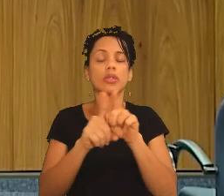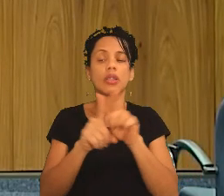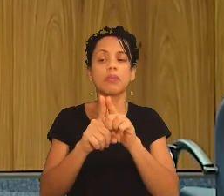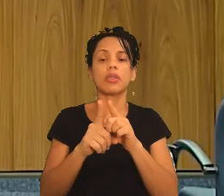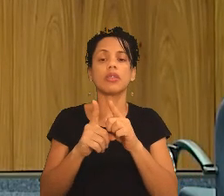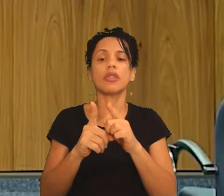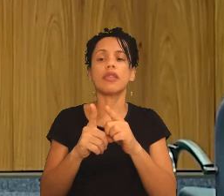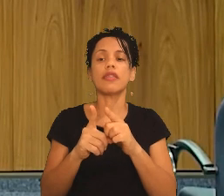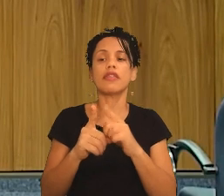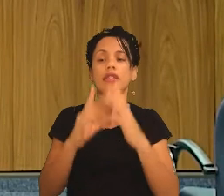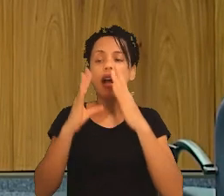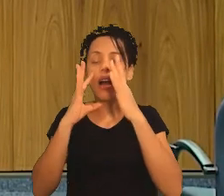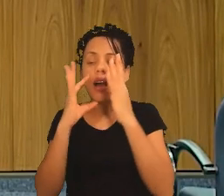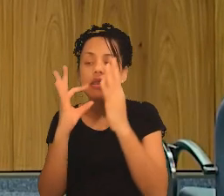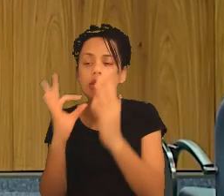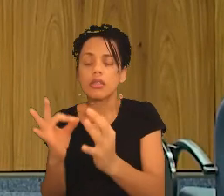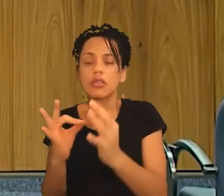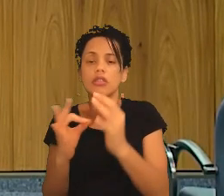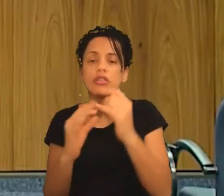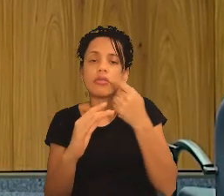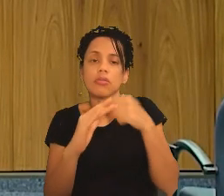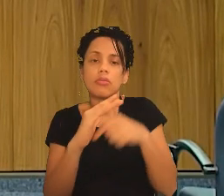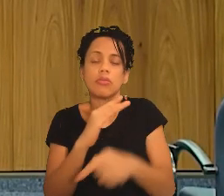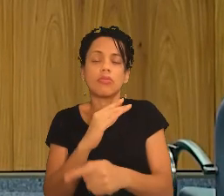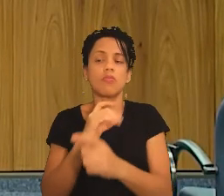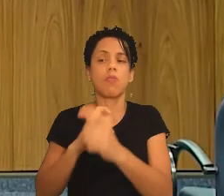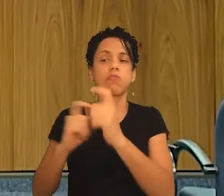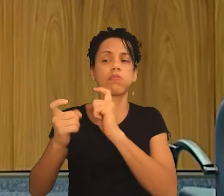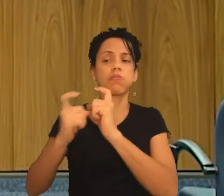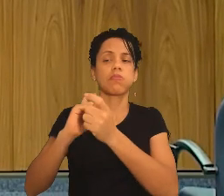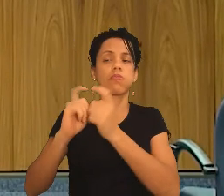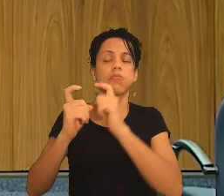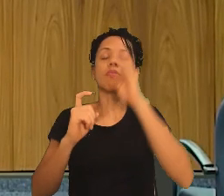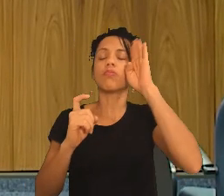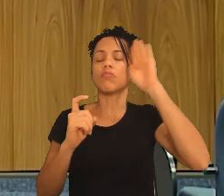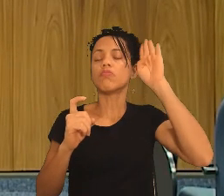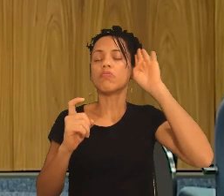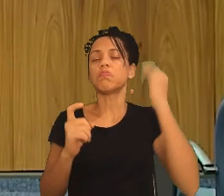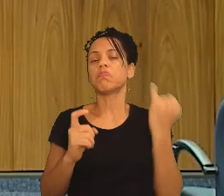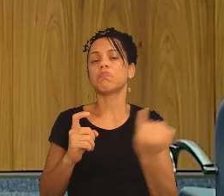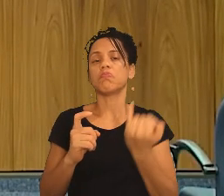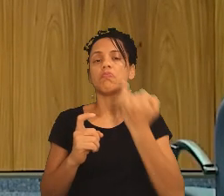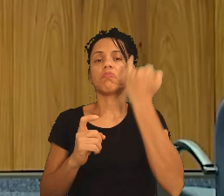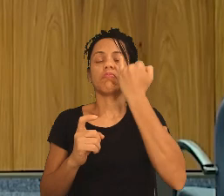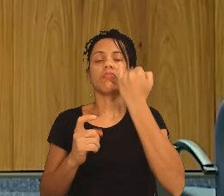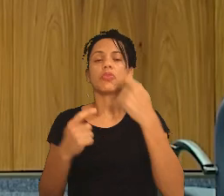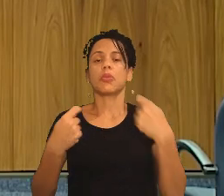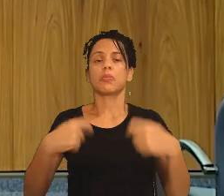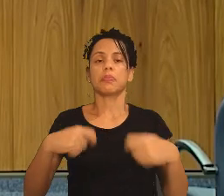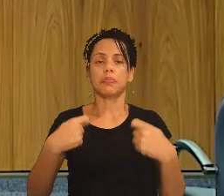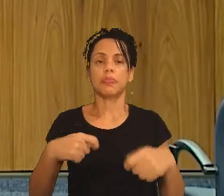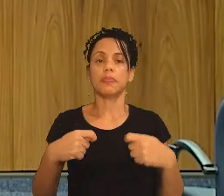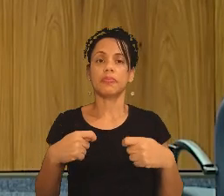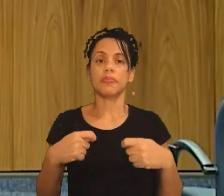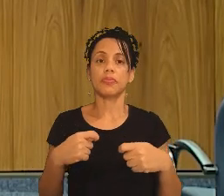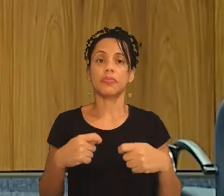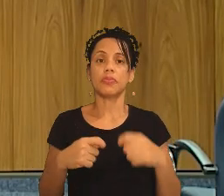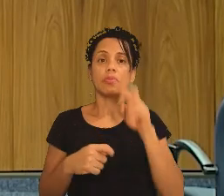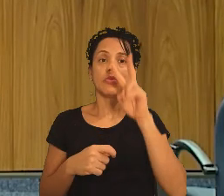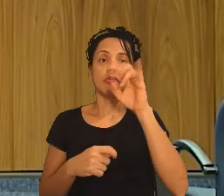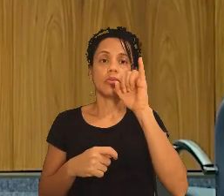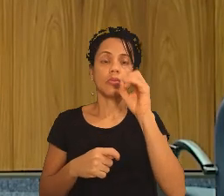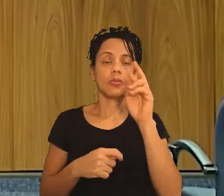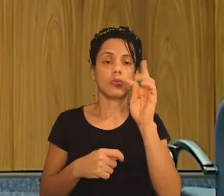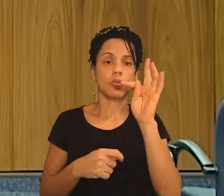vezes nós do sistema de justiça, né, às vezes nos falta esse diálogo e